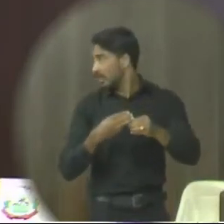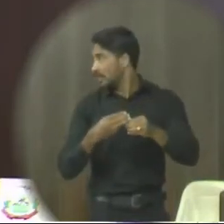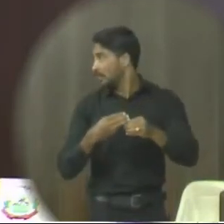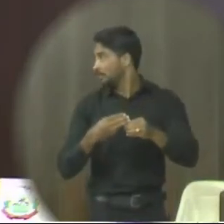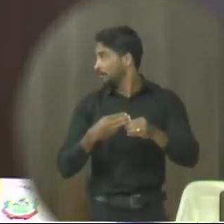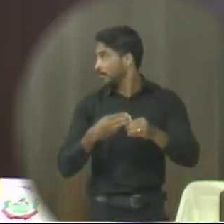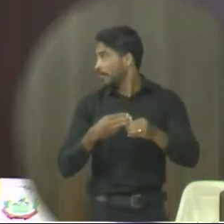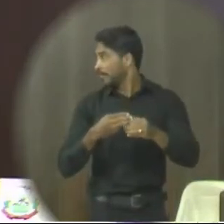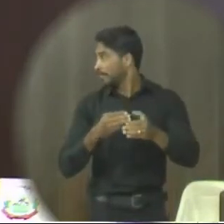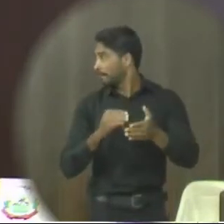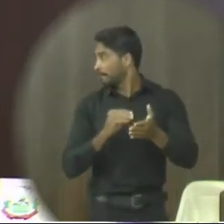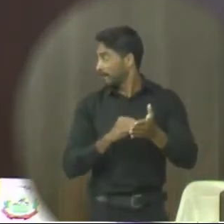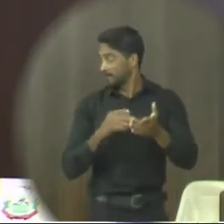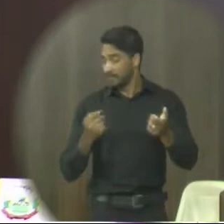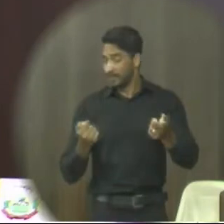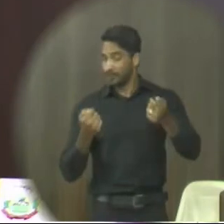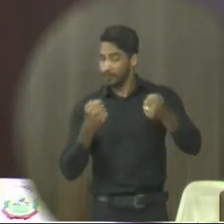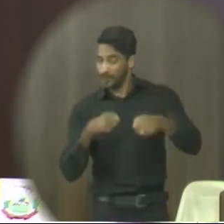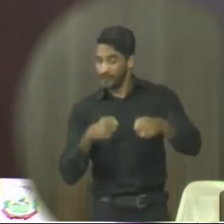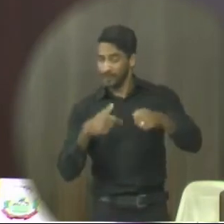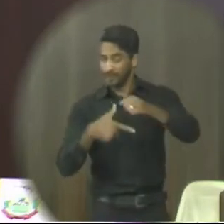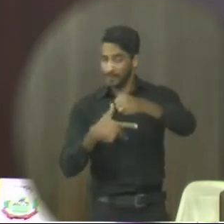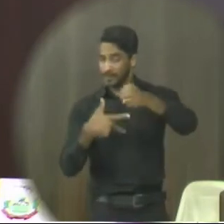diz respeito às competências